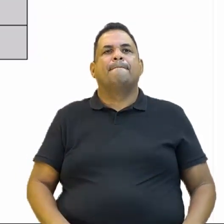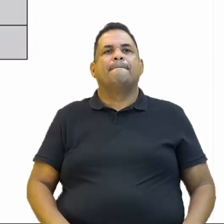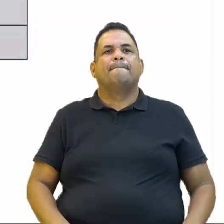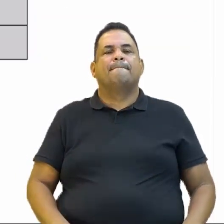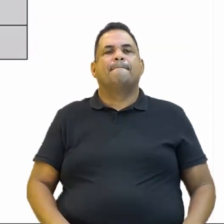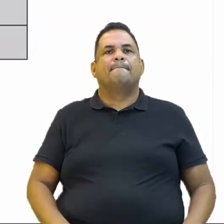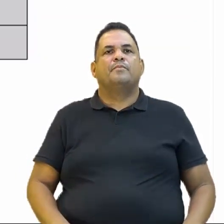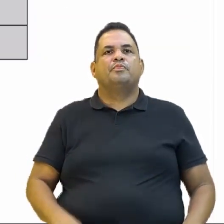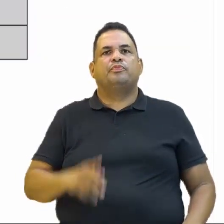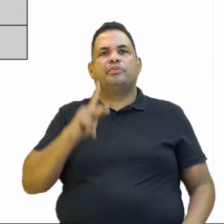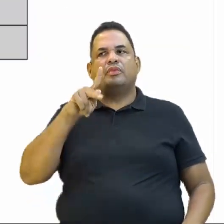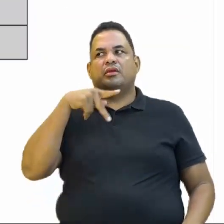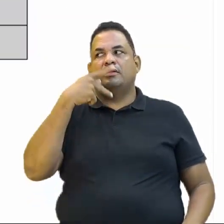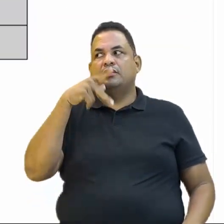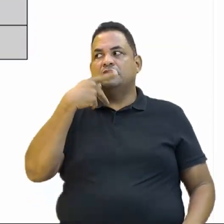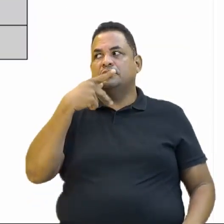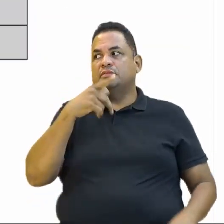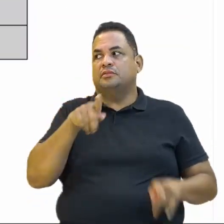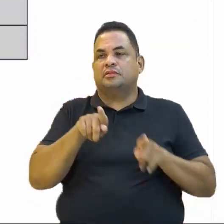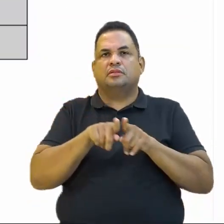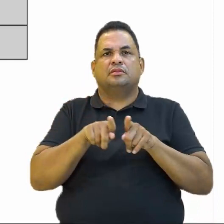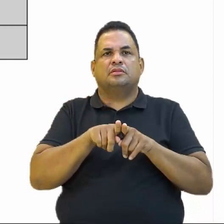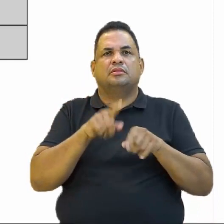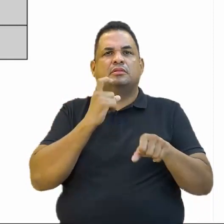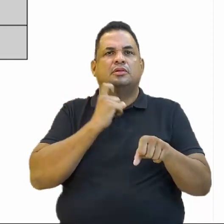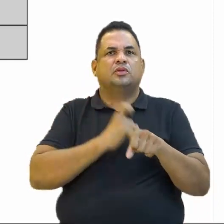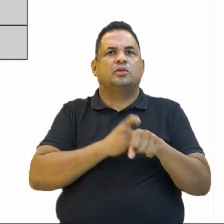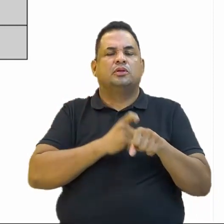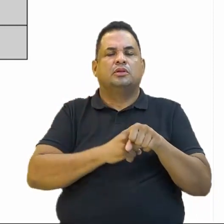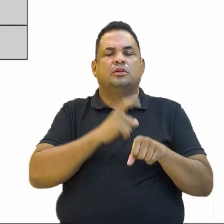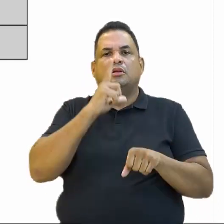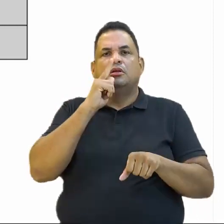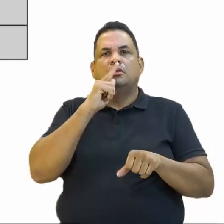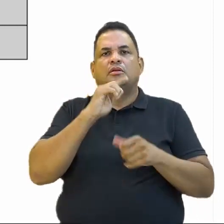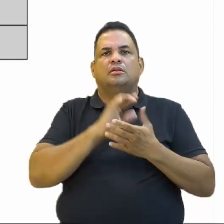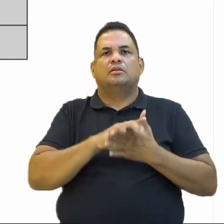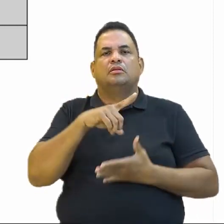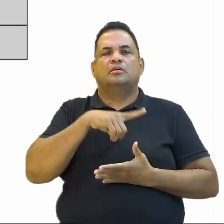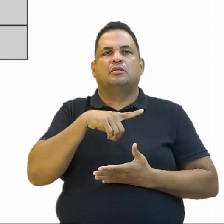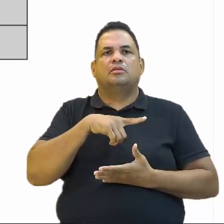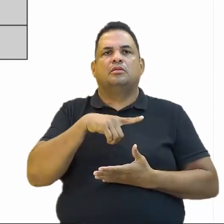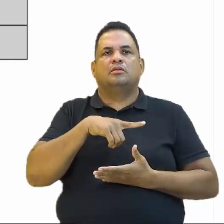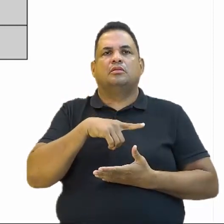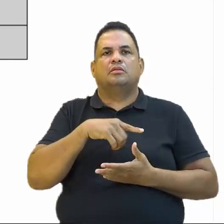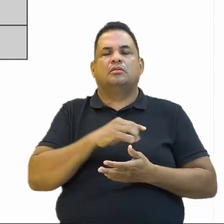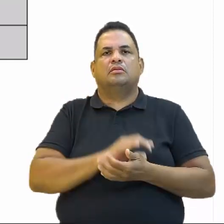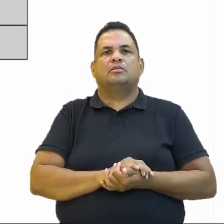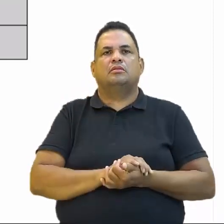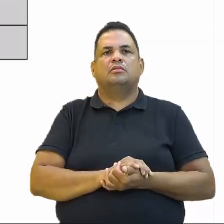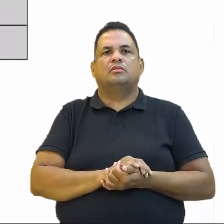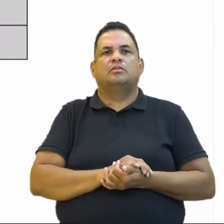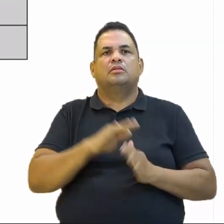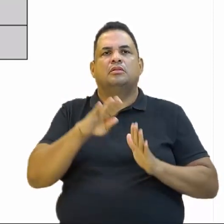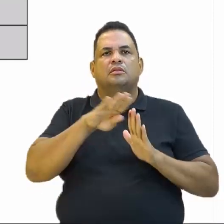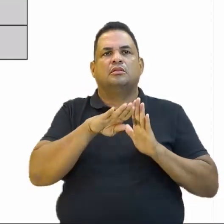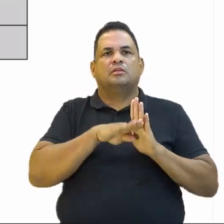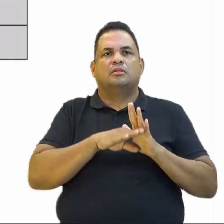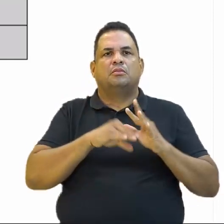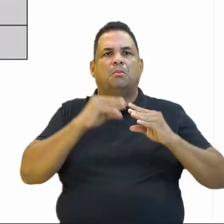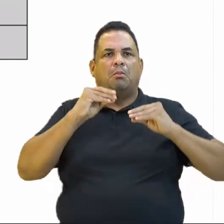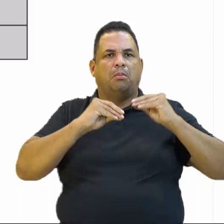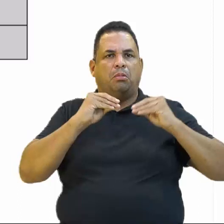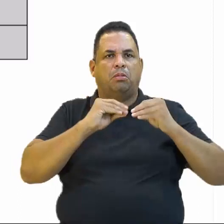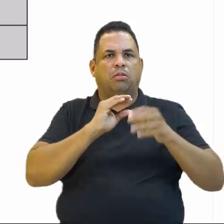Falamos ainda sobre a dureza da água. Nós temos a água sendo classificada como mole,